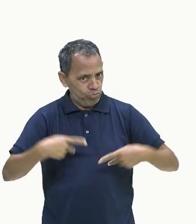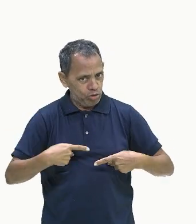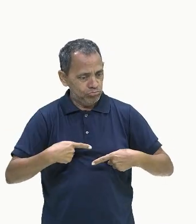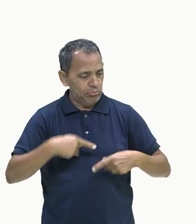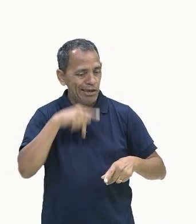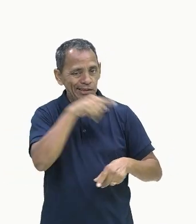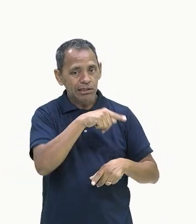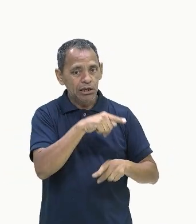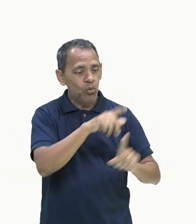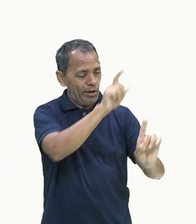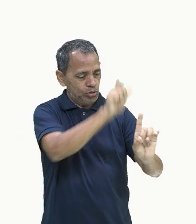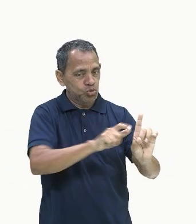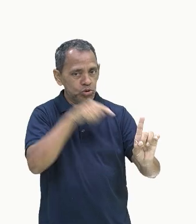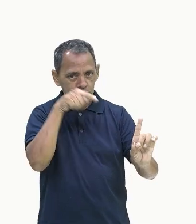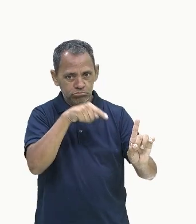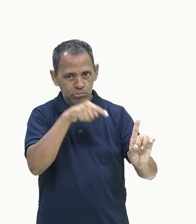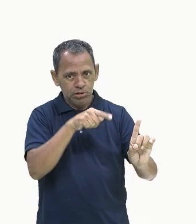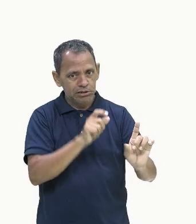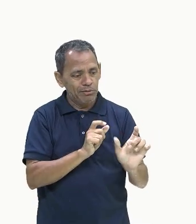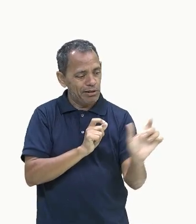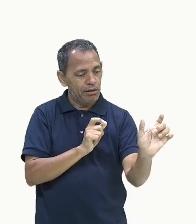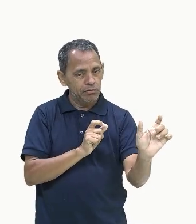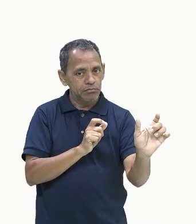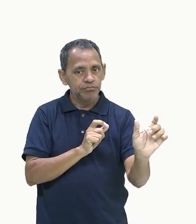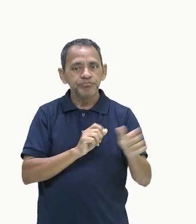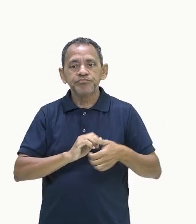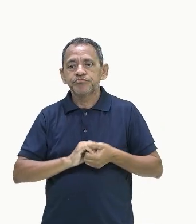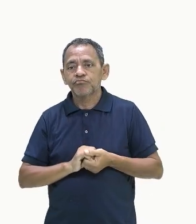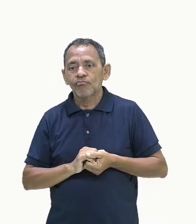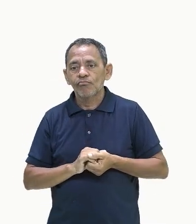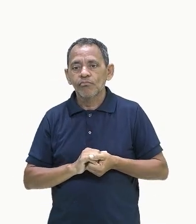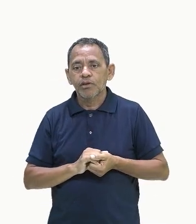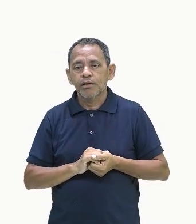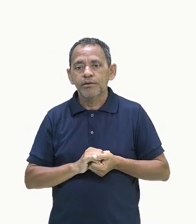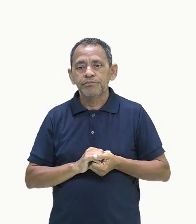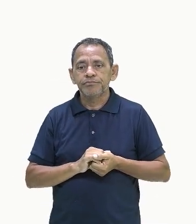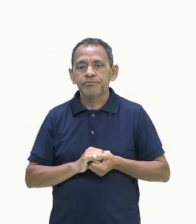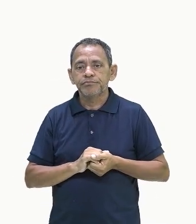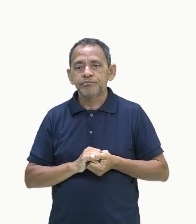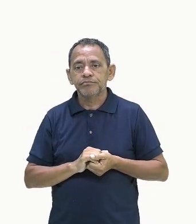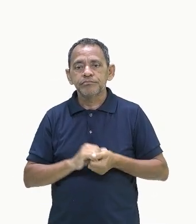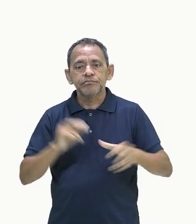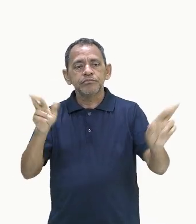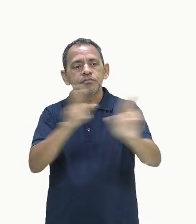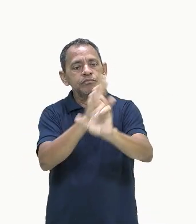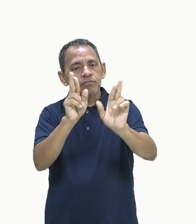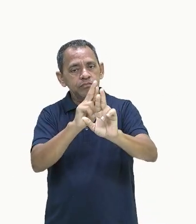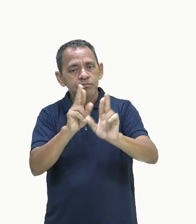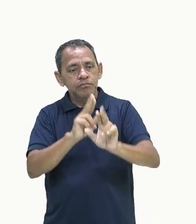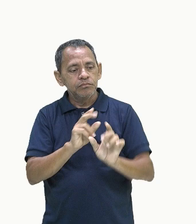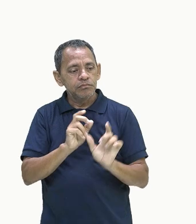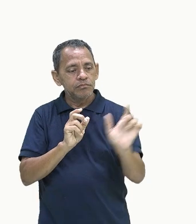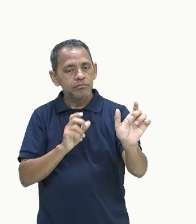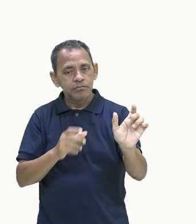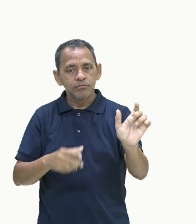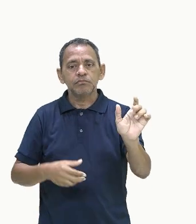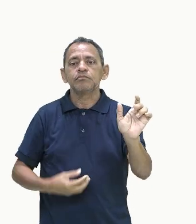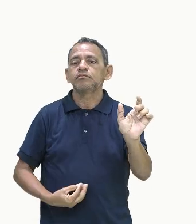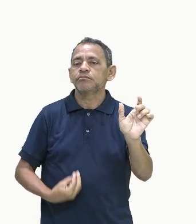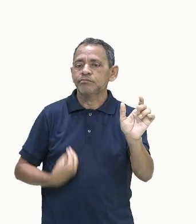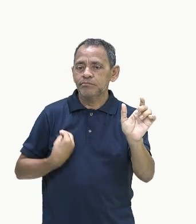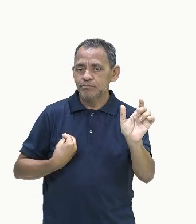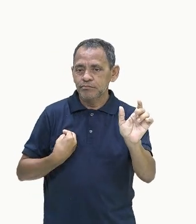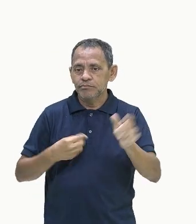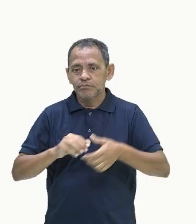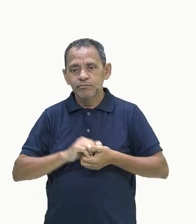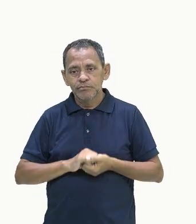Nota que a palavrinha todo se refere à palavra ser. E a palavrinha humano está aí qualificando